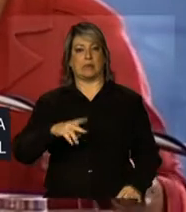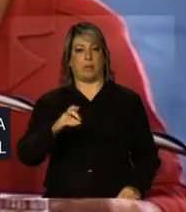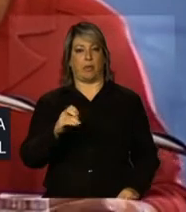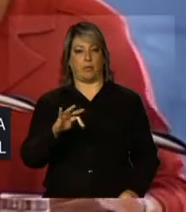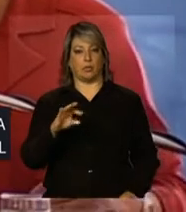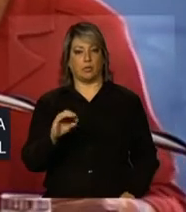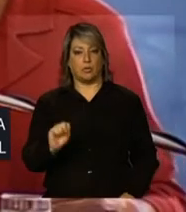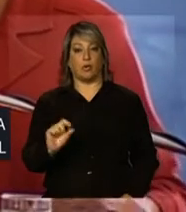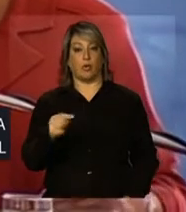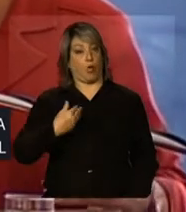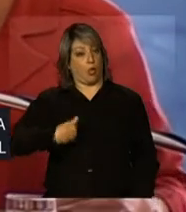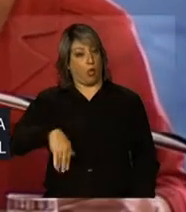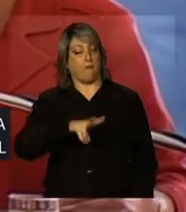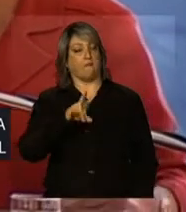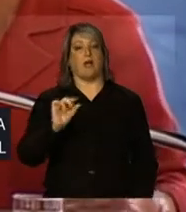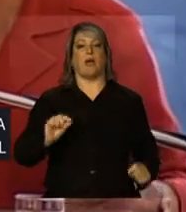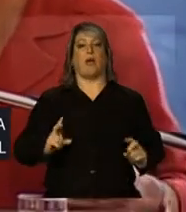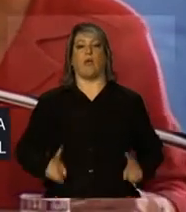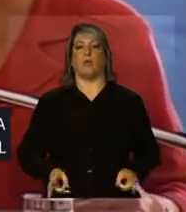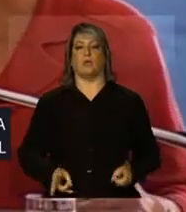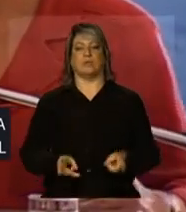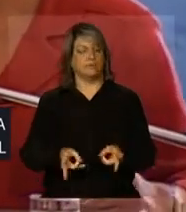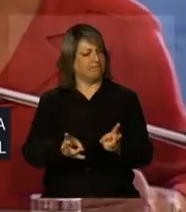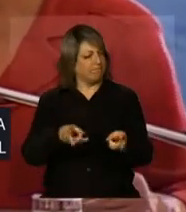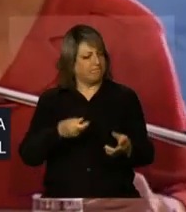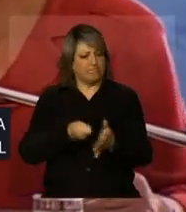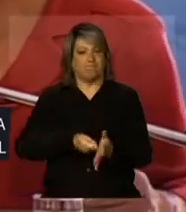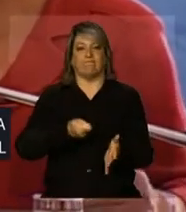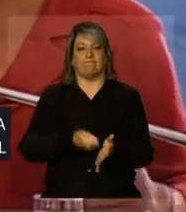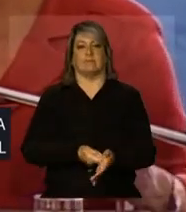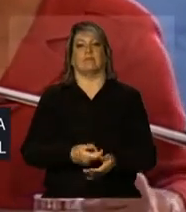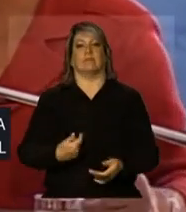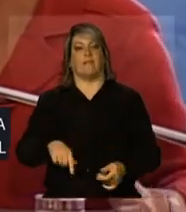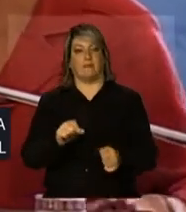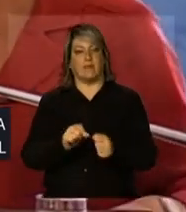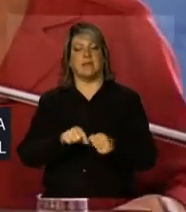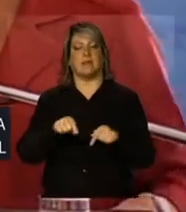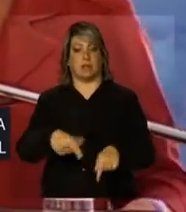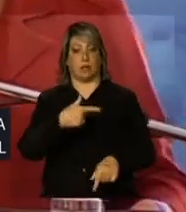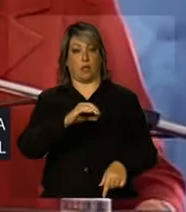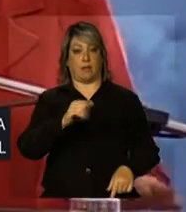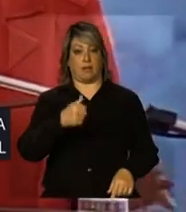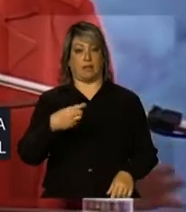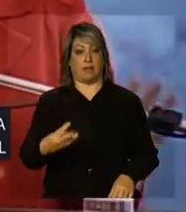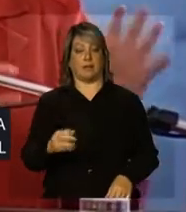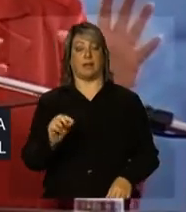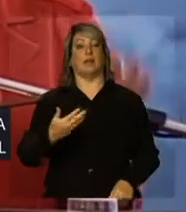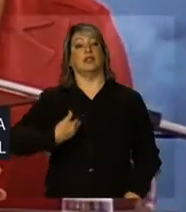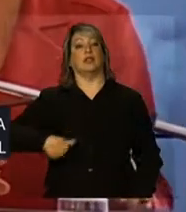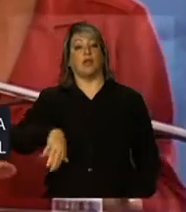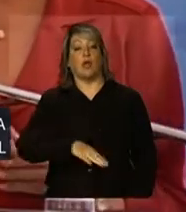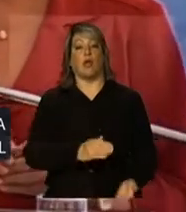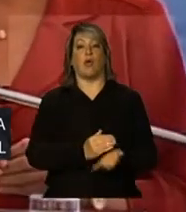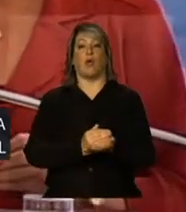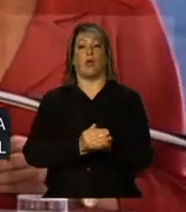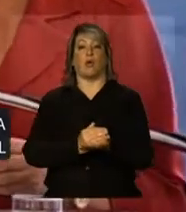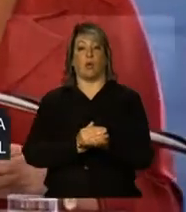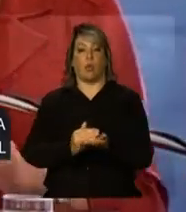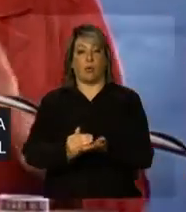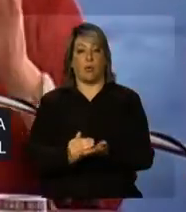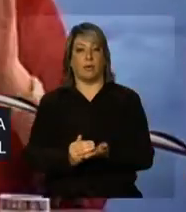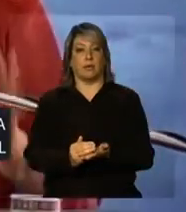e que nós iremos continuar a perseguir em 2013 nós começamos